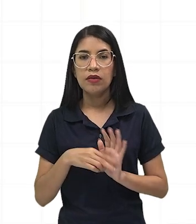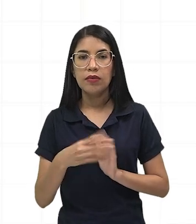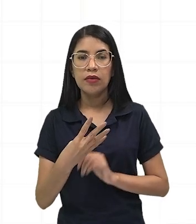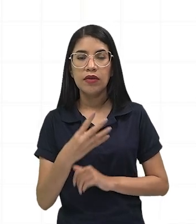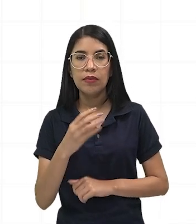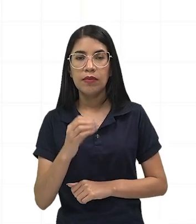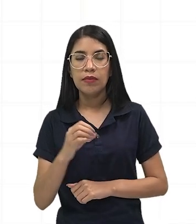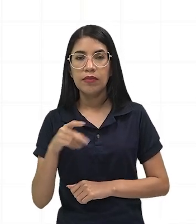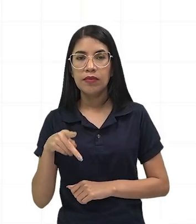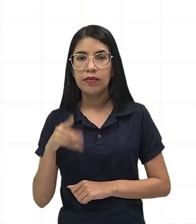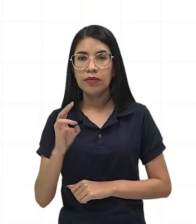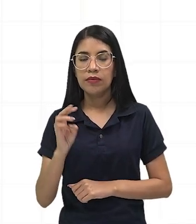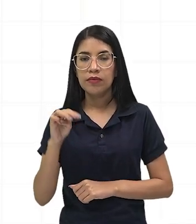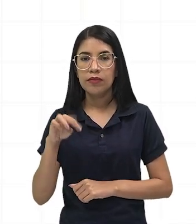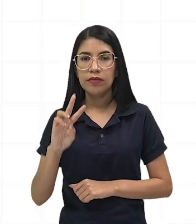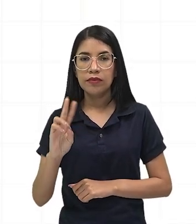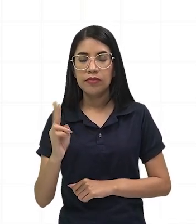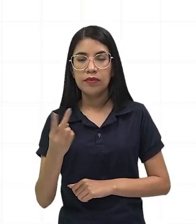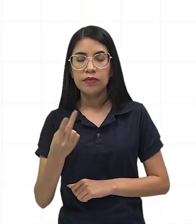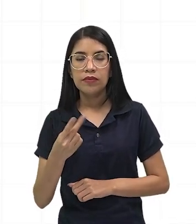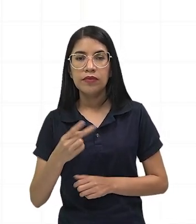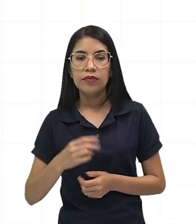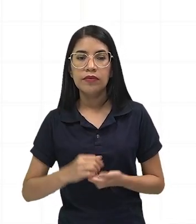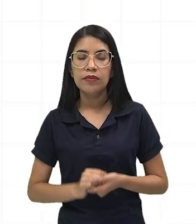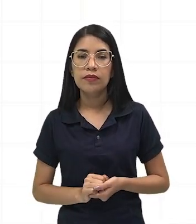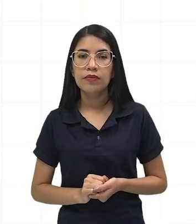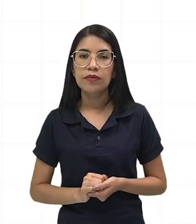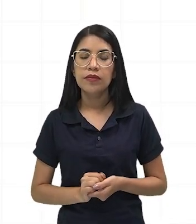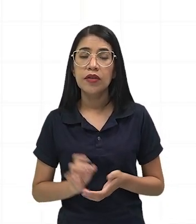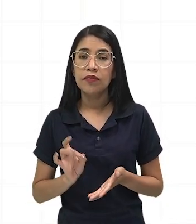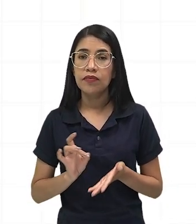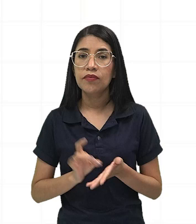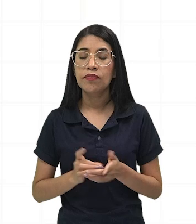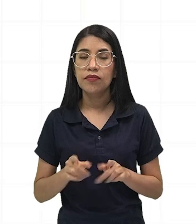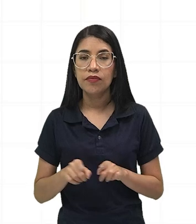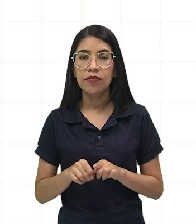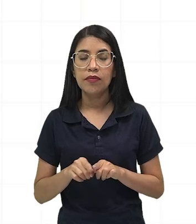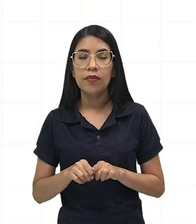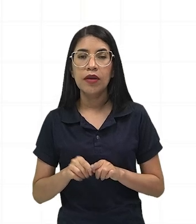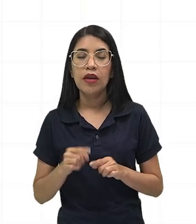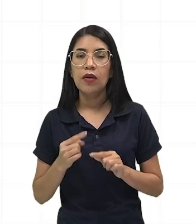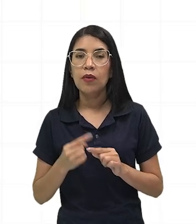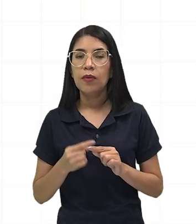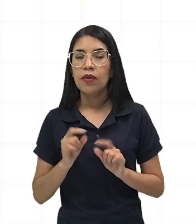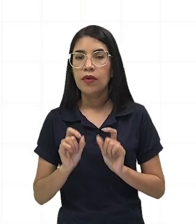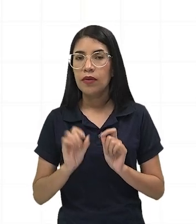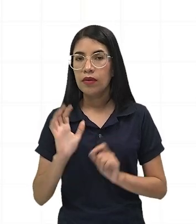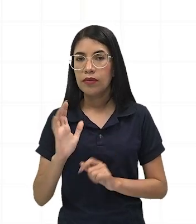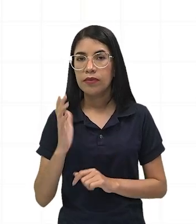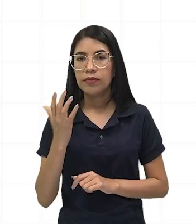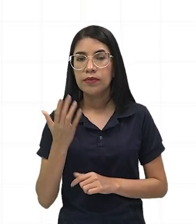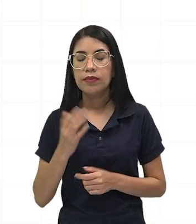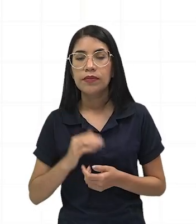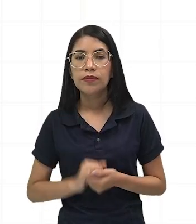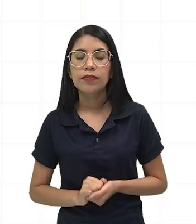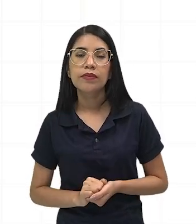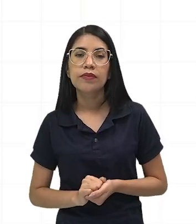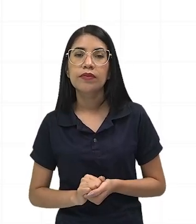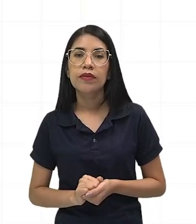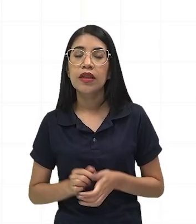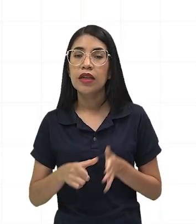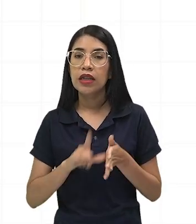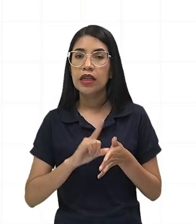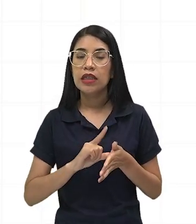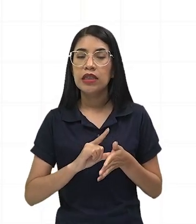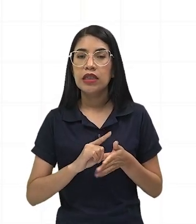40 km por hora, né? E é realmente isso mesmo, olha. Não é porque eu estava